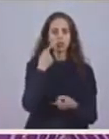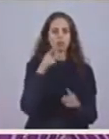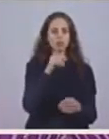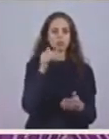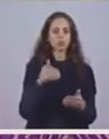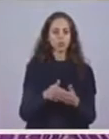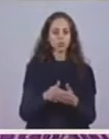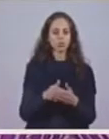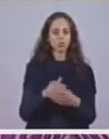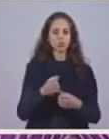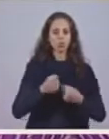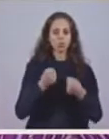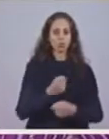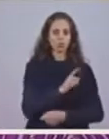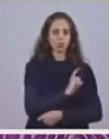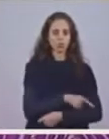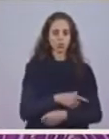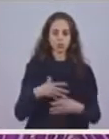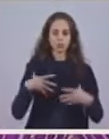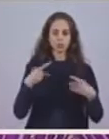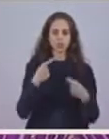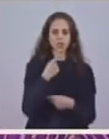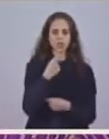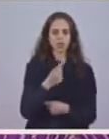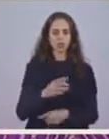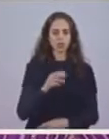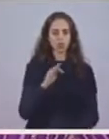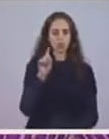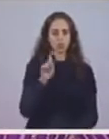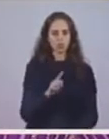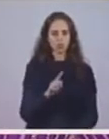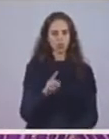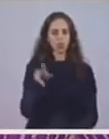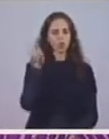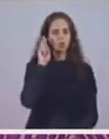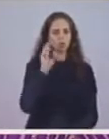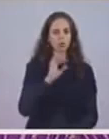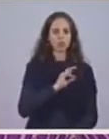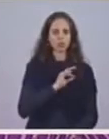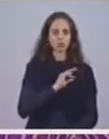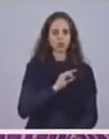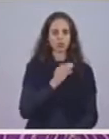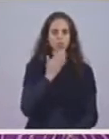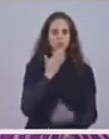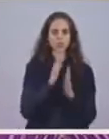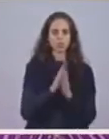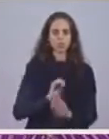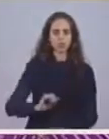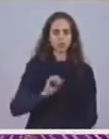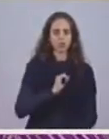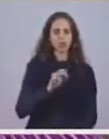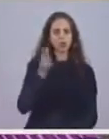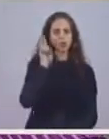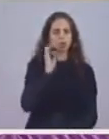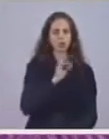mortos pela força do Espírito, dizendo com fé: ouvi, Senhor, as nossas súplicas.